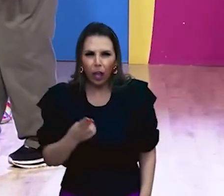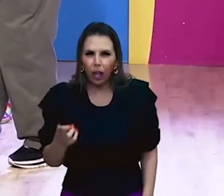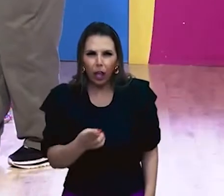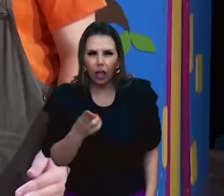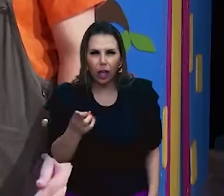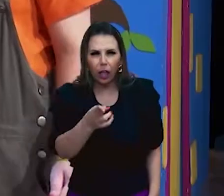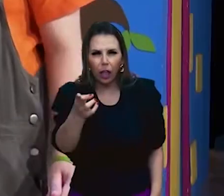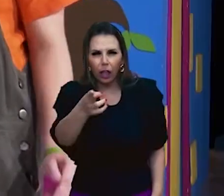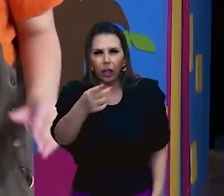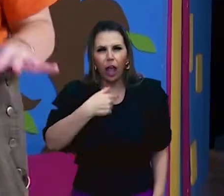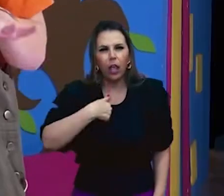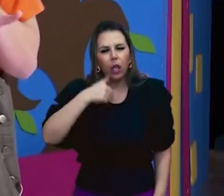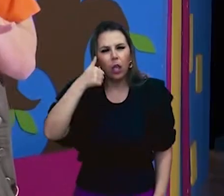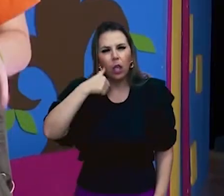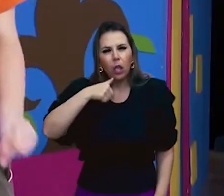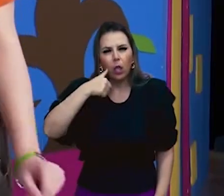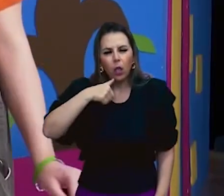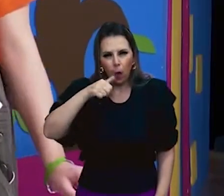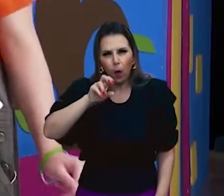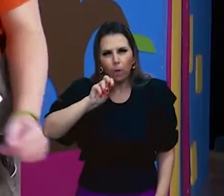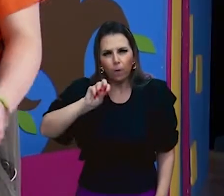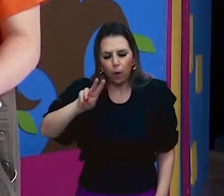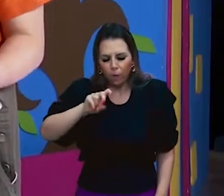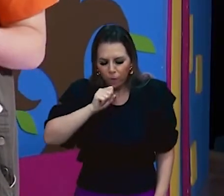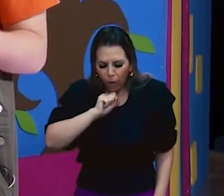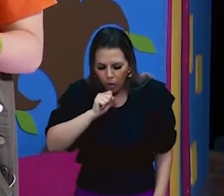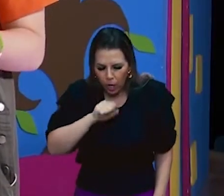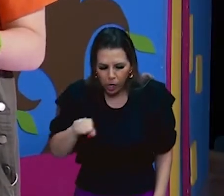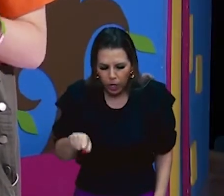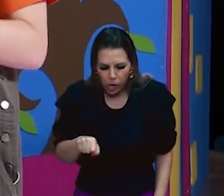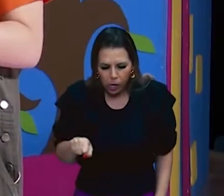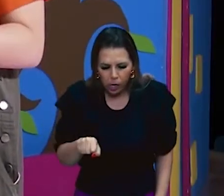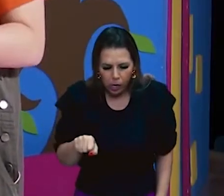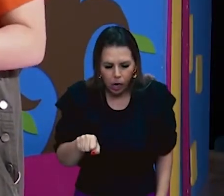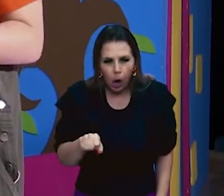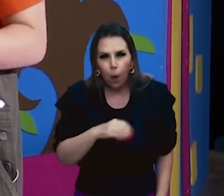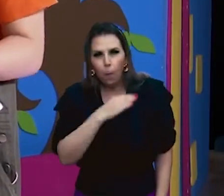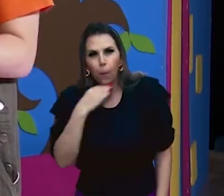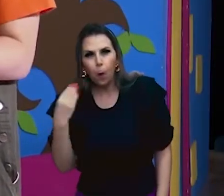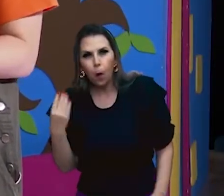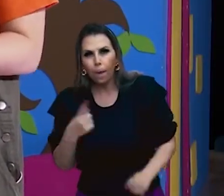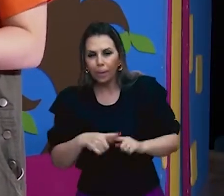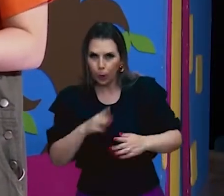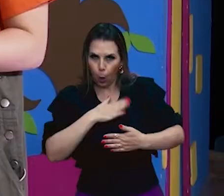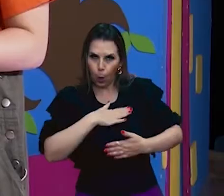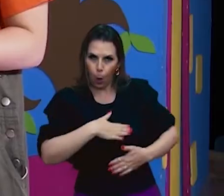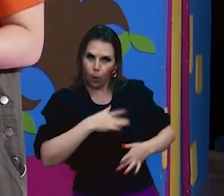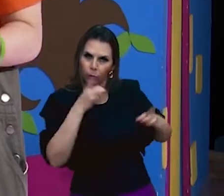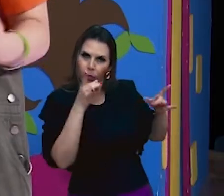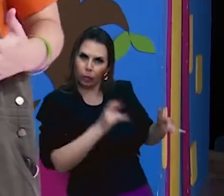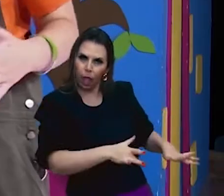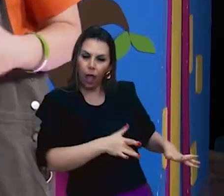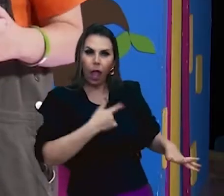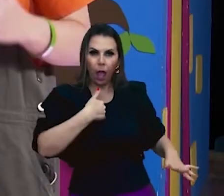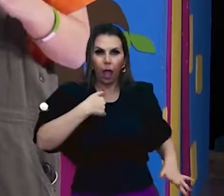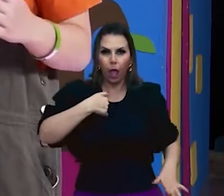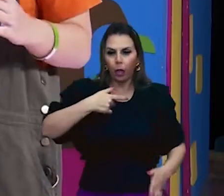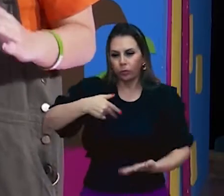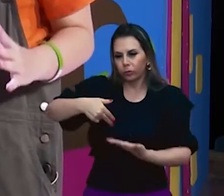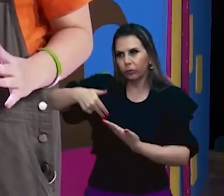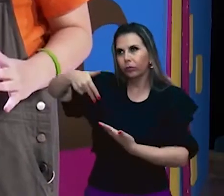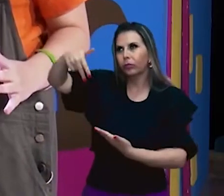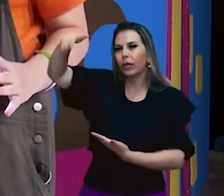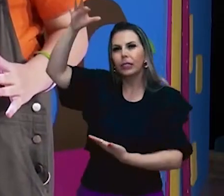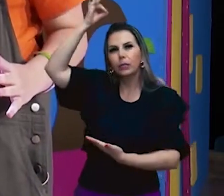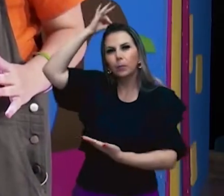Tipo, eu vou ficar velhinha, assim, só que vou morrer? Só que só o meu corpo que vai morrer. O meu espírito vai morar com Jesus